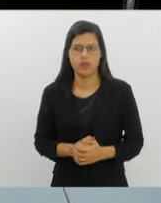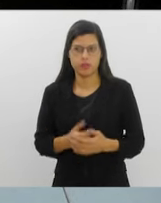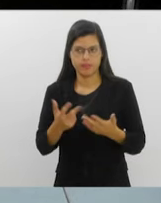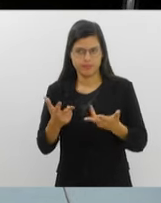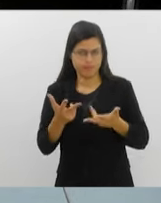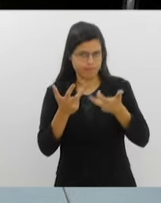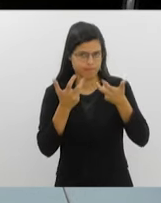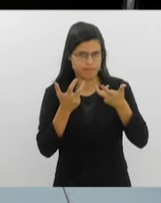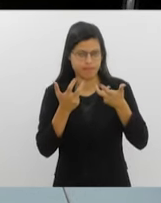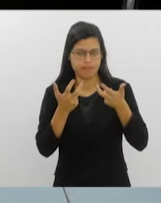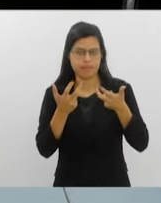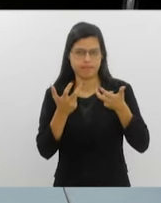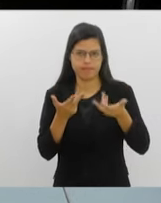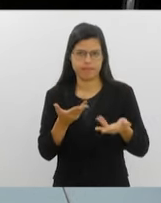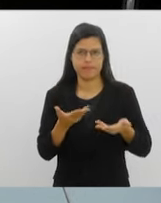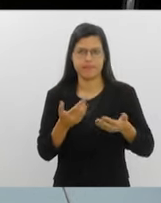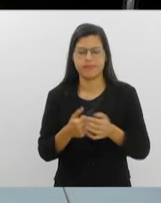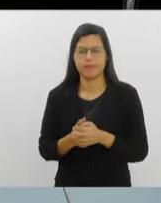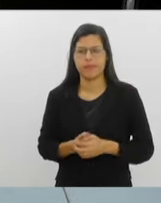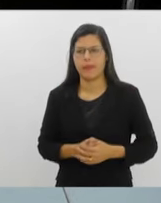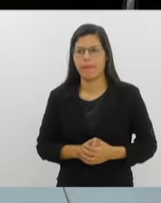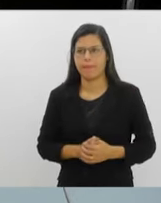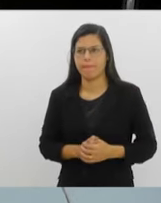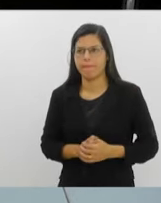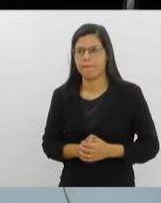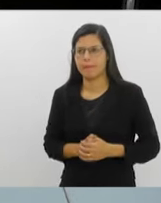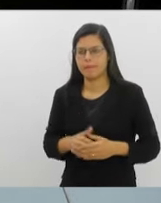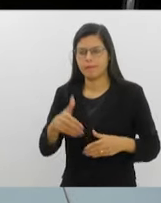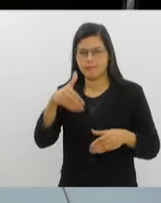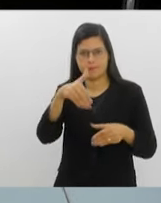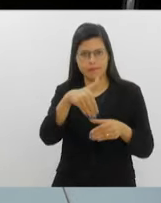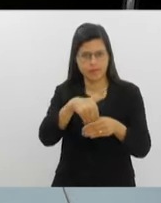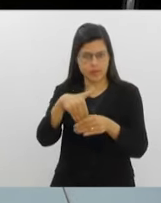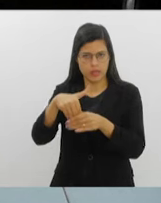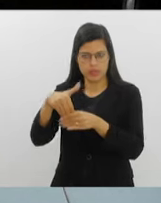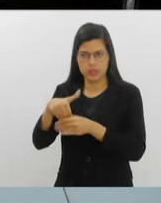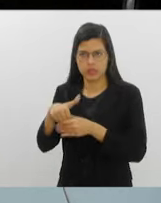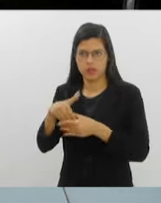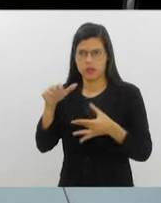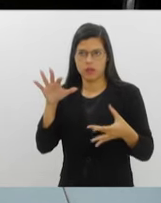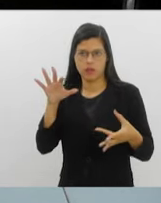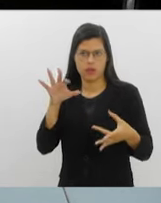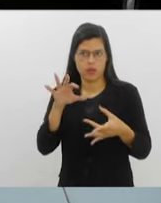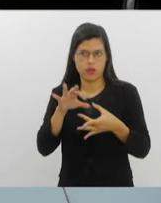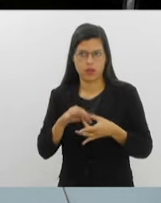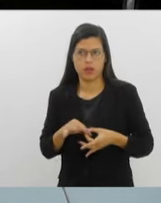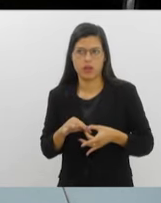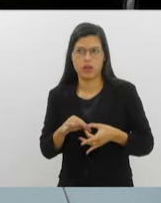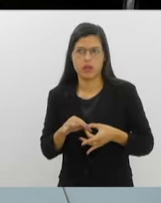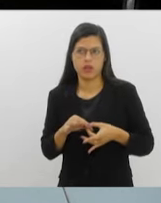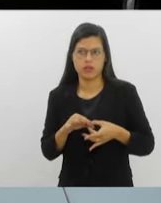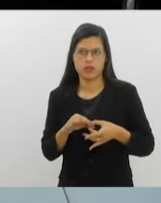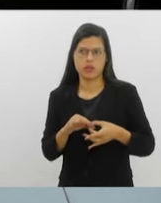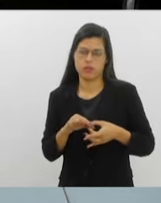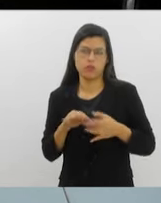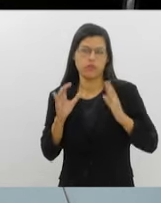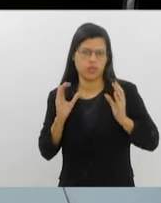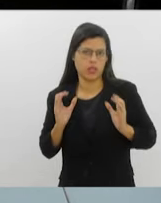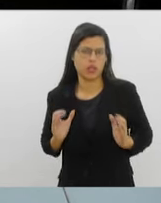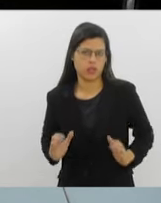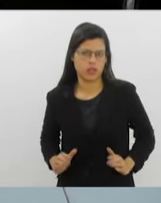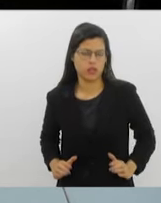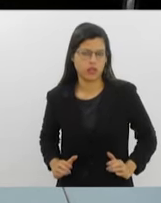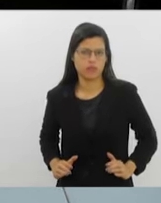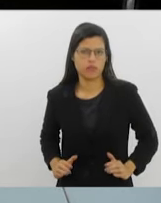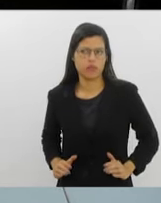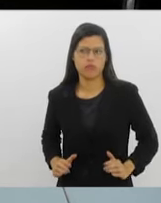e insofismável que as eleições estão ligadas ao exercício da cidadania.